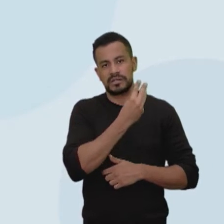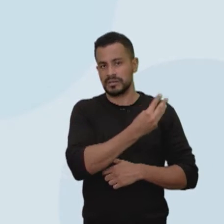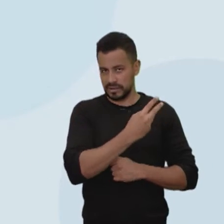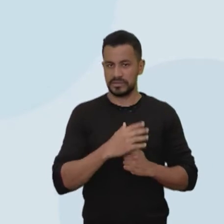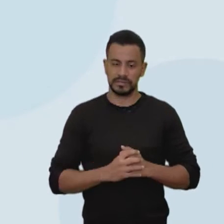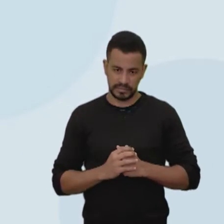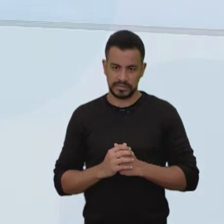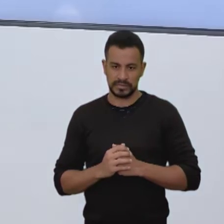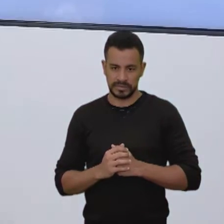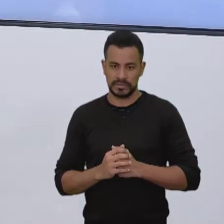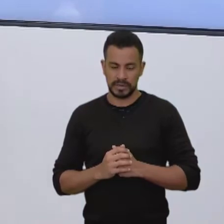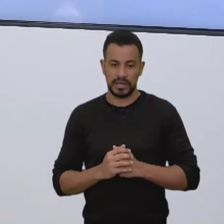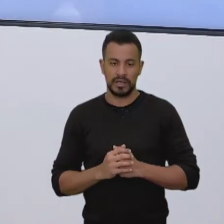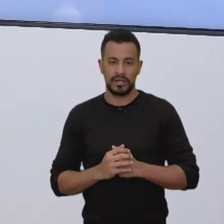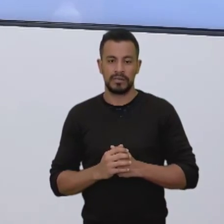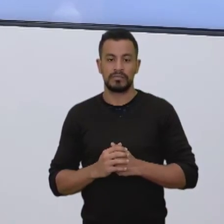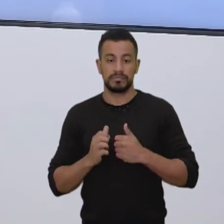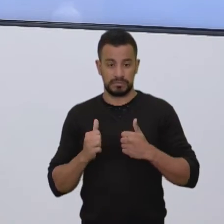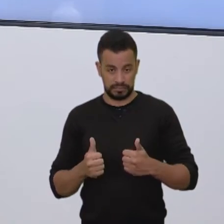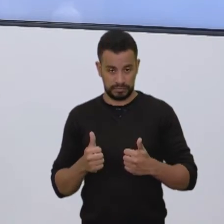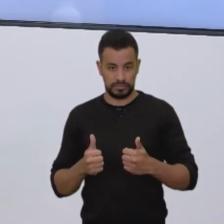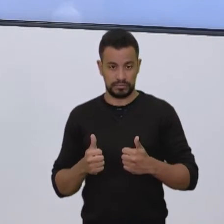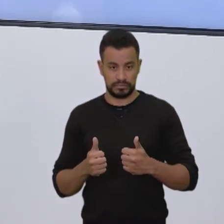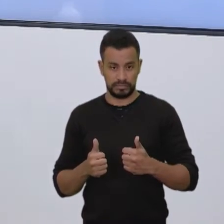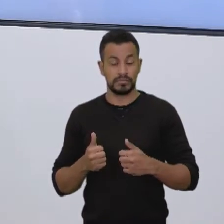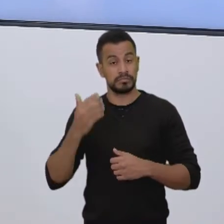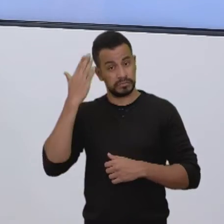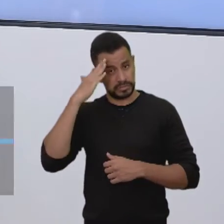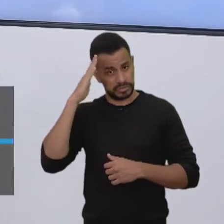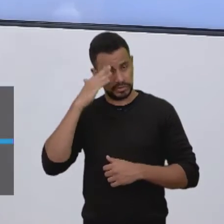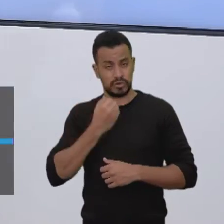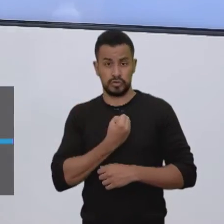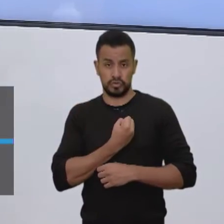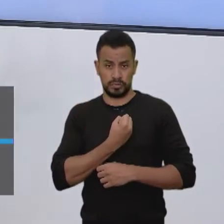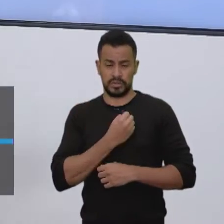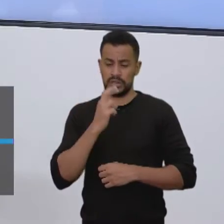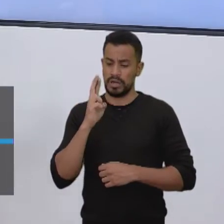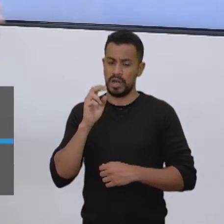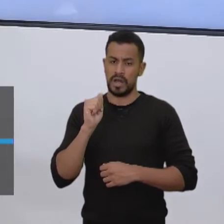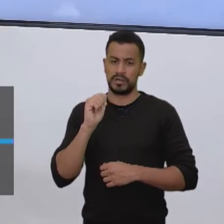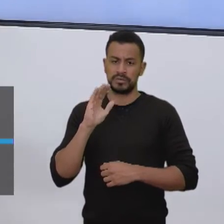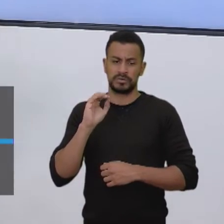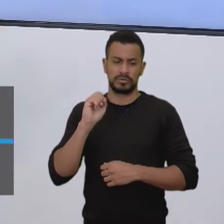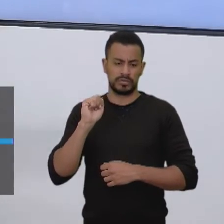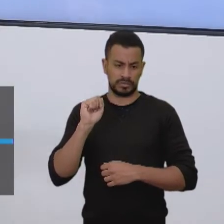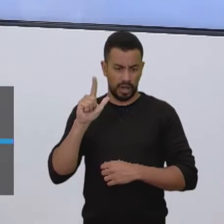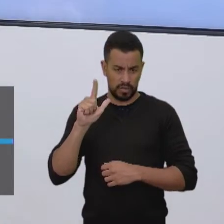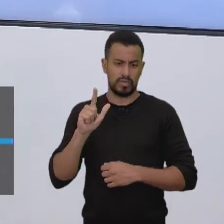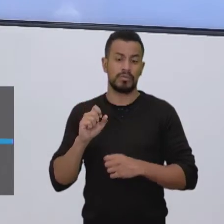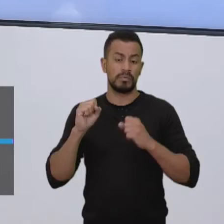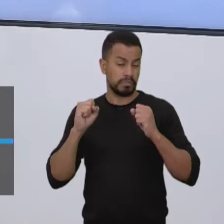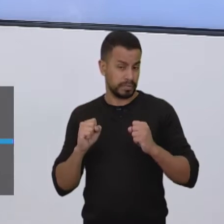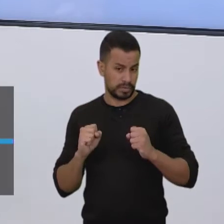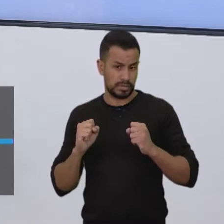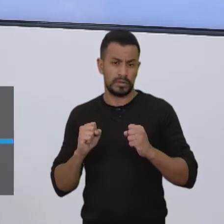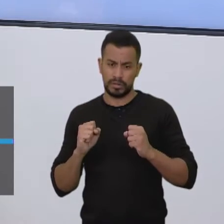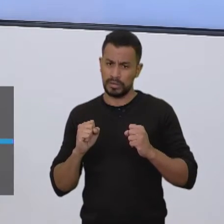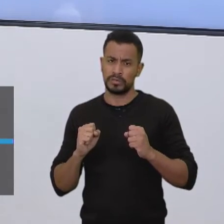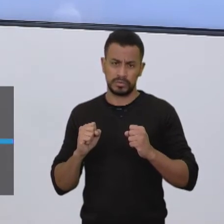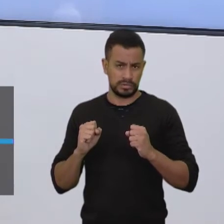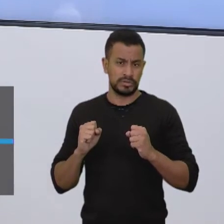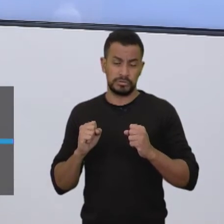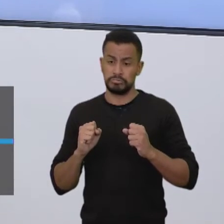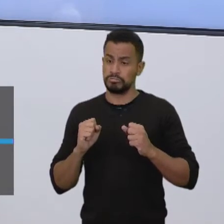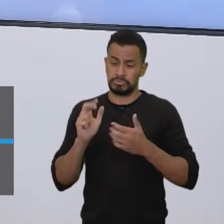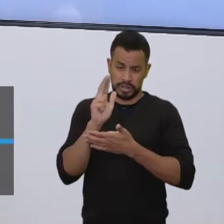0,33333. Tudo bem? Então tá bom, professora, entendi que número racional pode vir da parte do todo, um pedaço do todo num desenho,